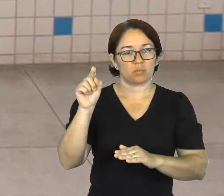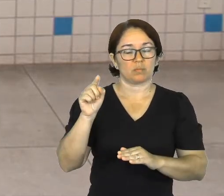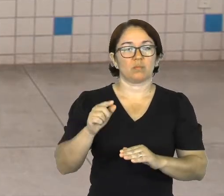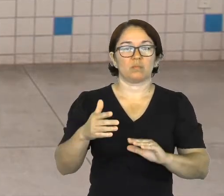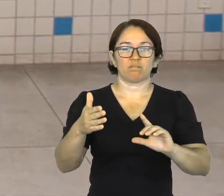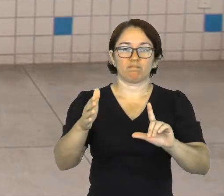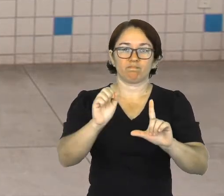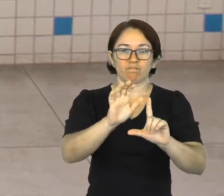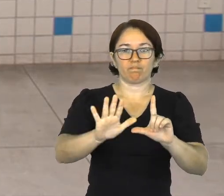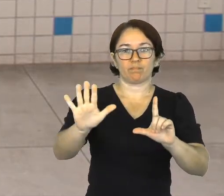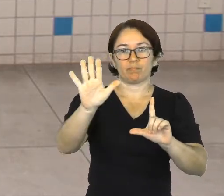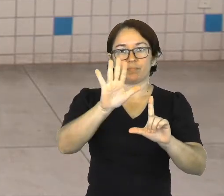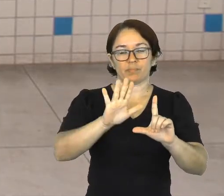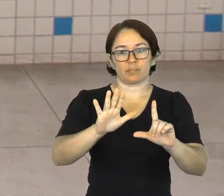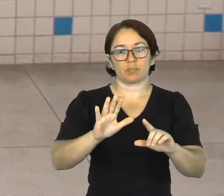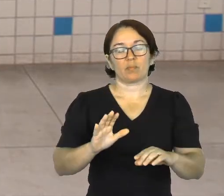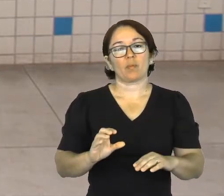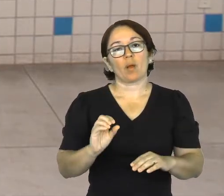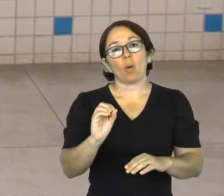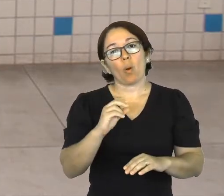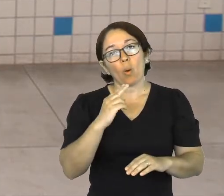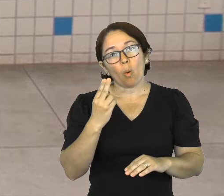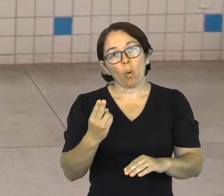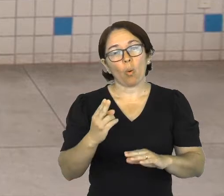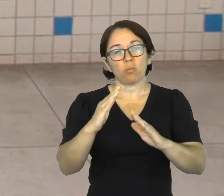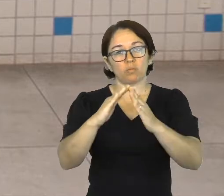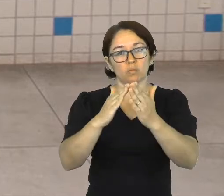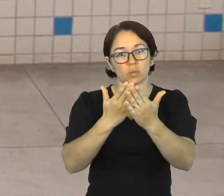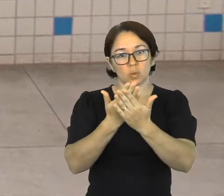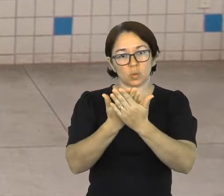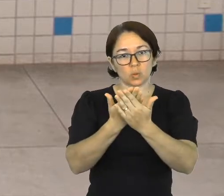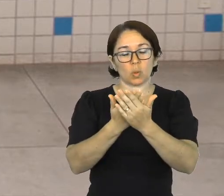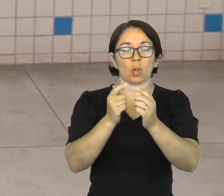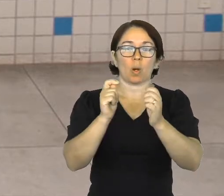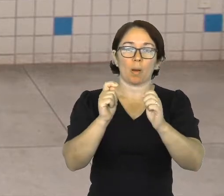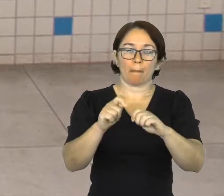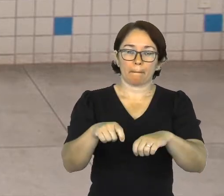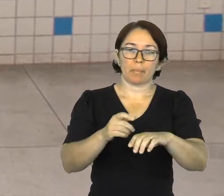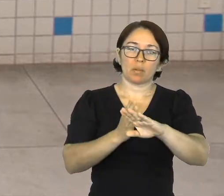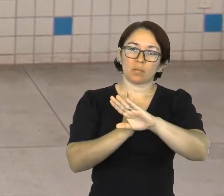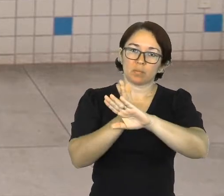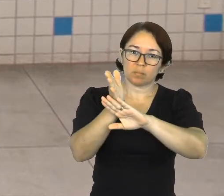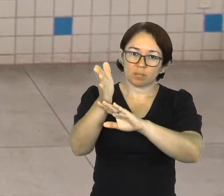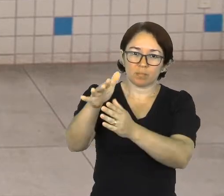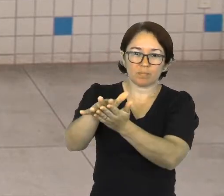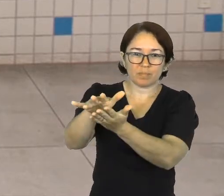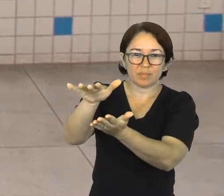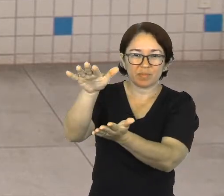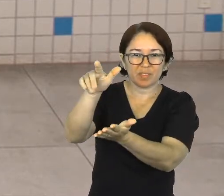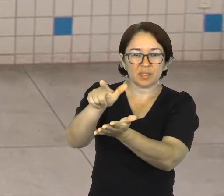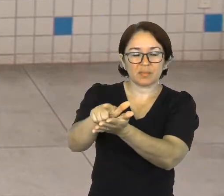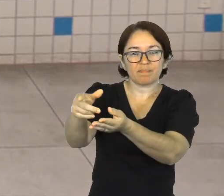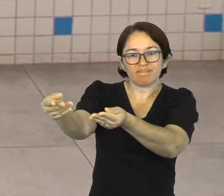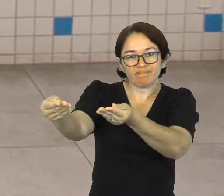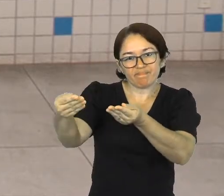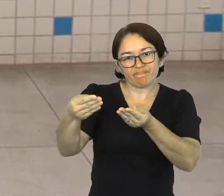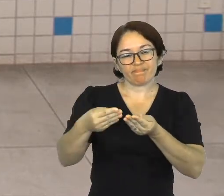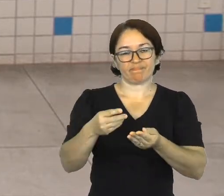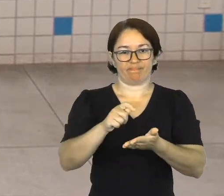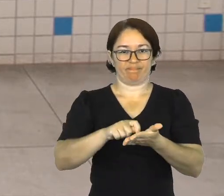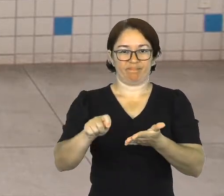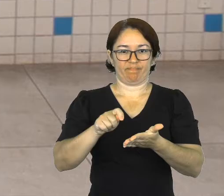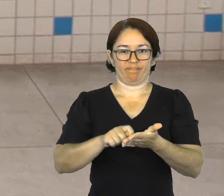www.educacãopalmas.to.gov.br, e também na escola de vocês. Se caso vocês não tiverem internet em casa, vocês podem estar indo na escola buscando o bloco. Não esqueçam